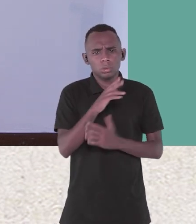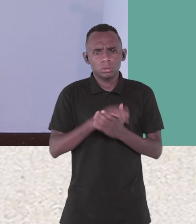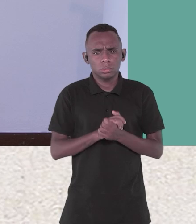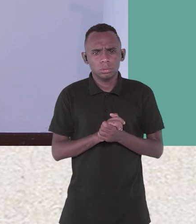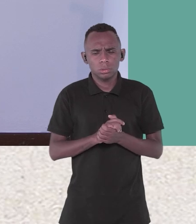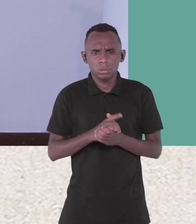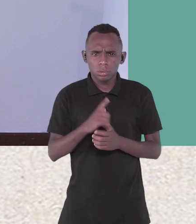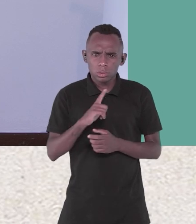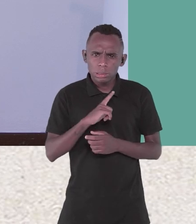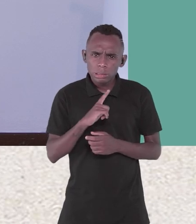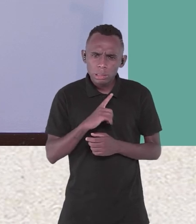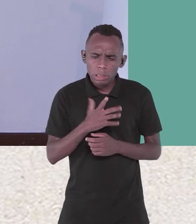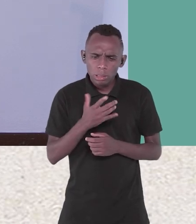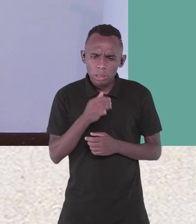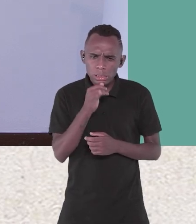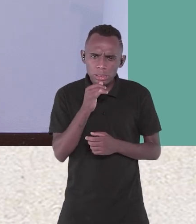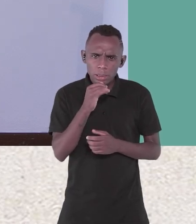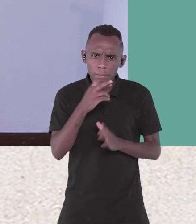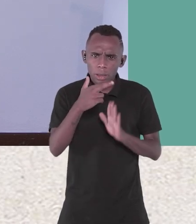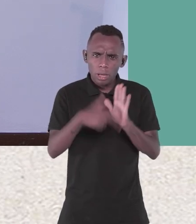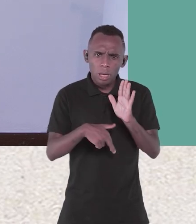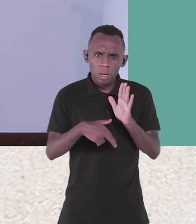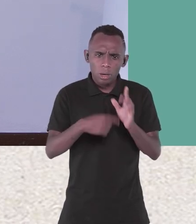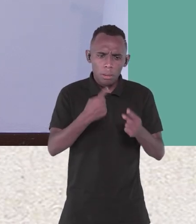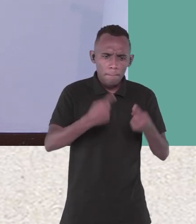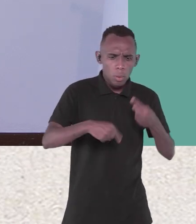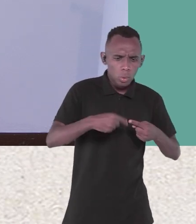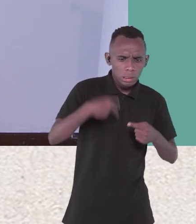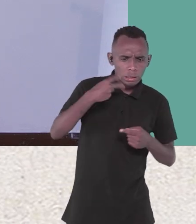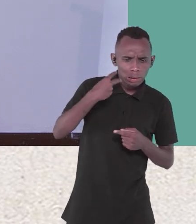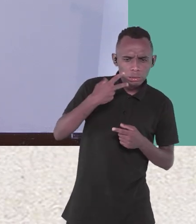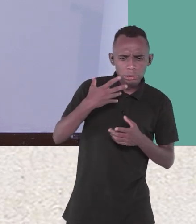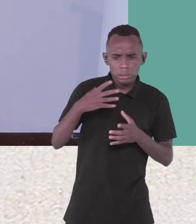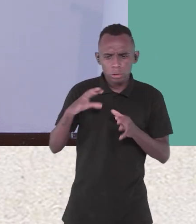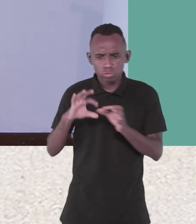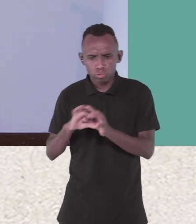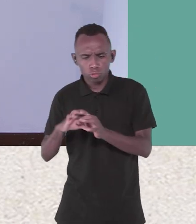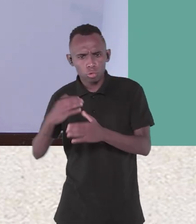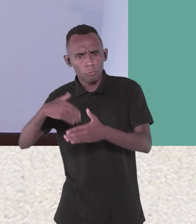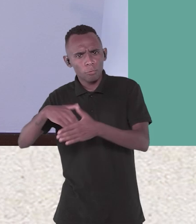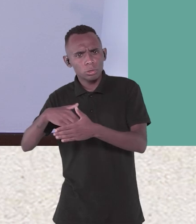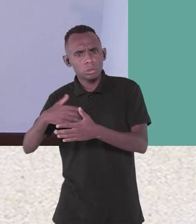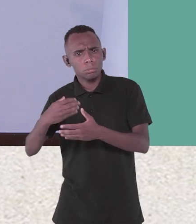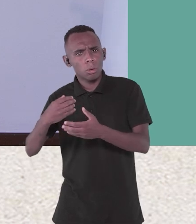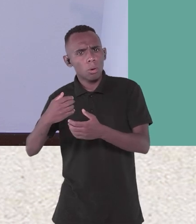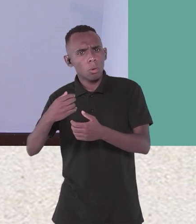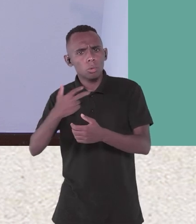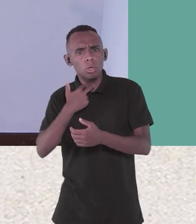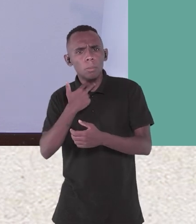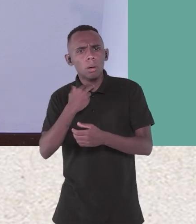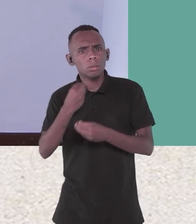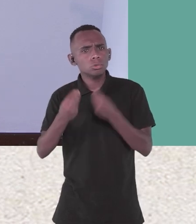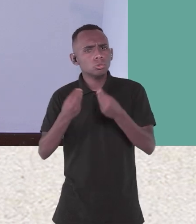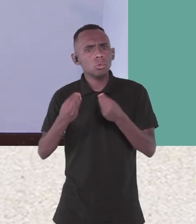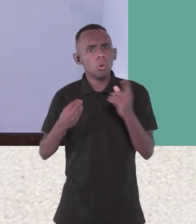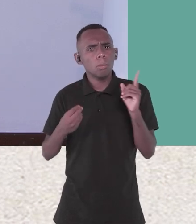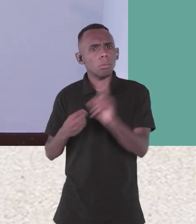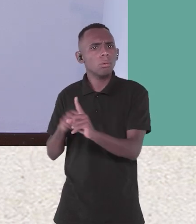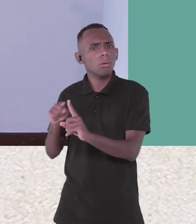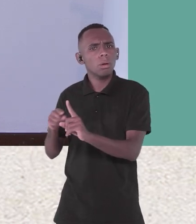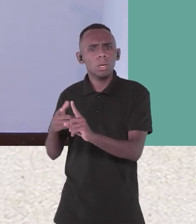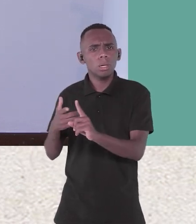aquela regra que política e futebol não podia... Tem. Uai, então o que ele está fazendo ali? Como é que ele é um